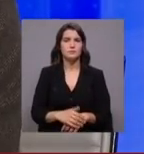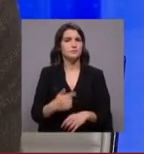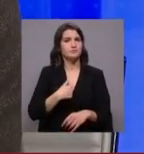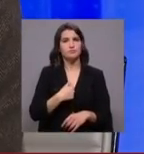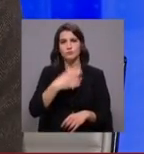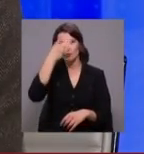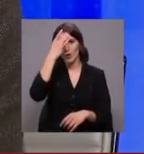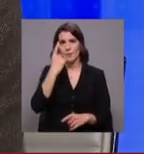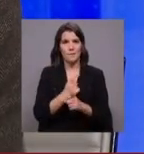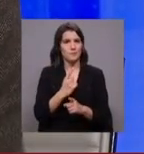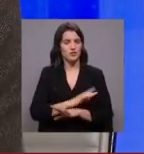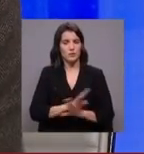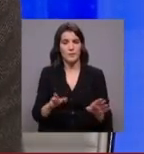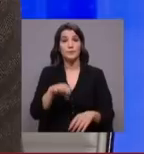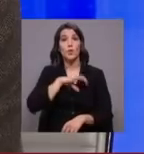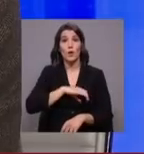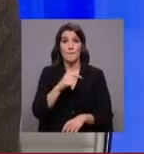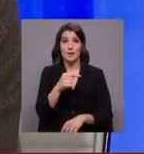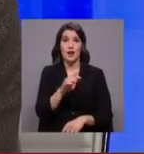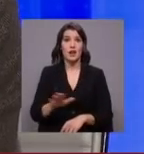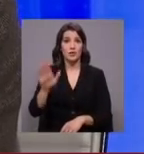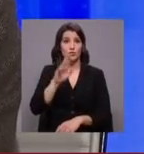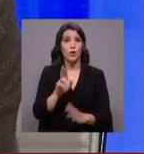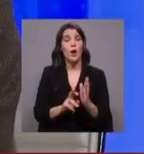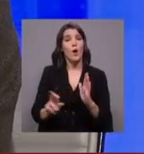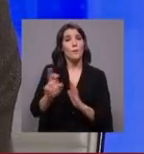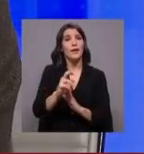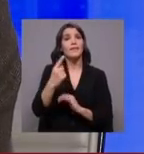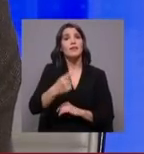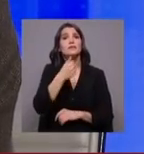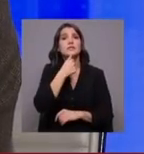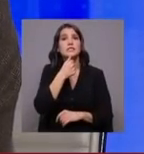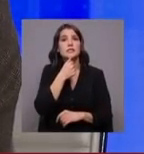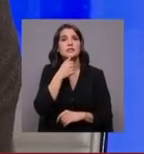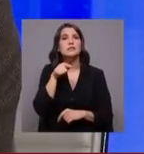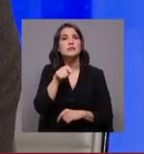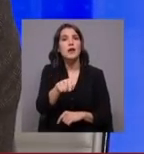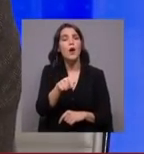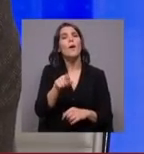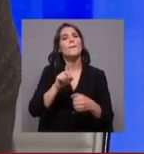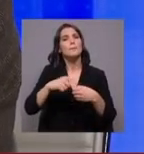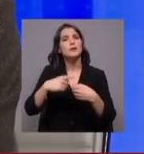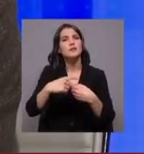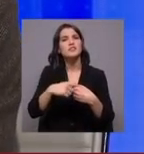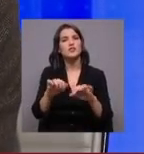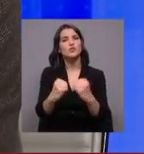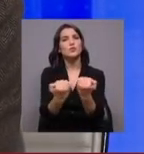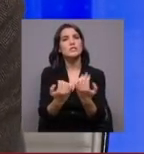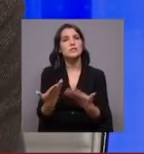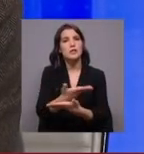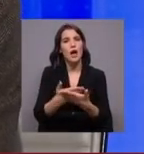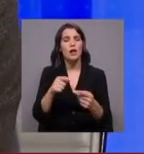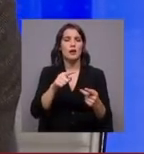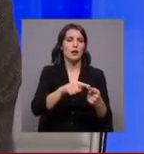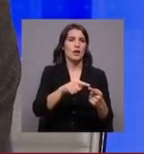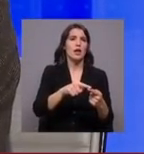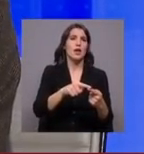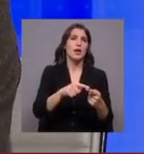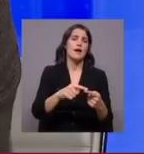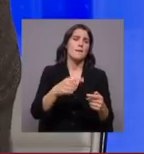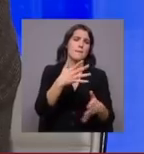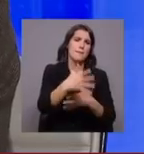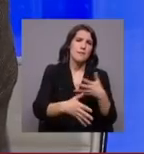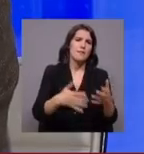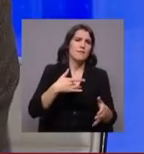com o que sempre defendi os aumentos do salário-mínimo Nacional devem ser decididos em sede de concertação social onde Senta à mesa empregadores